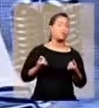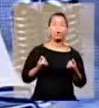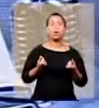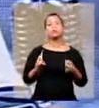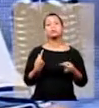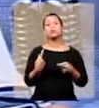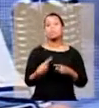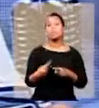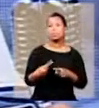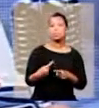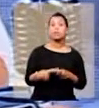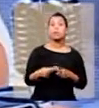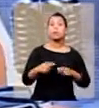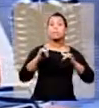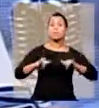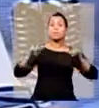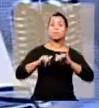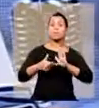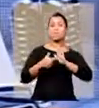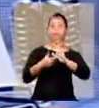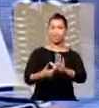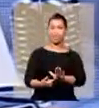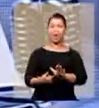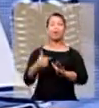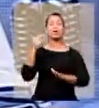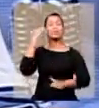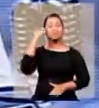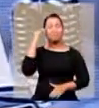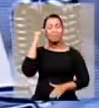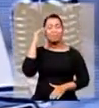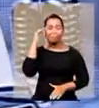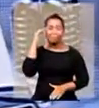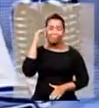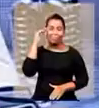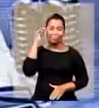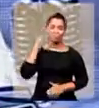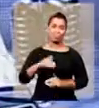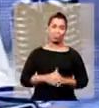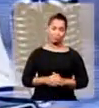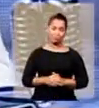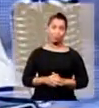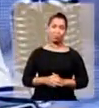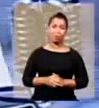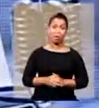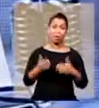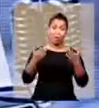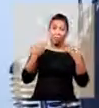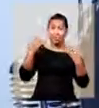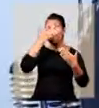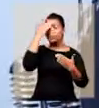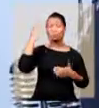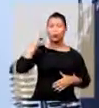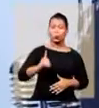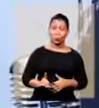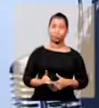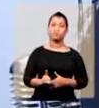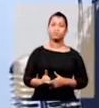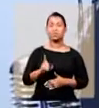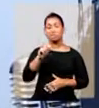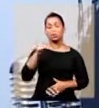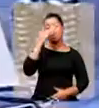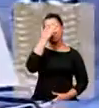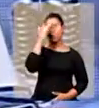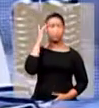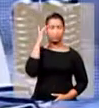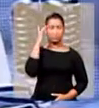conscientização frente que a pessoa com deficiência é uma pessoa que tem potencialidade, que ela